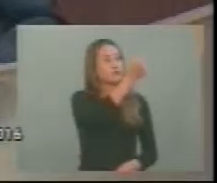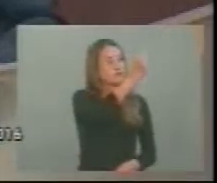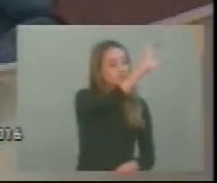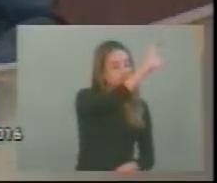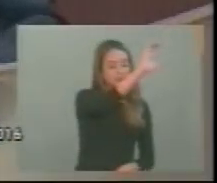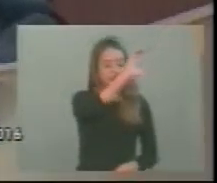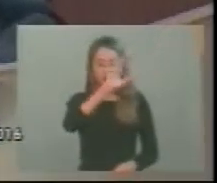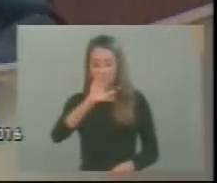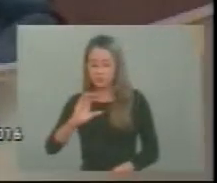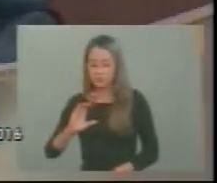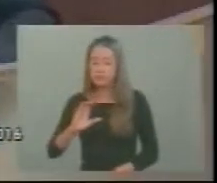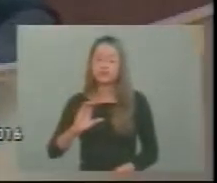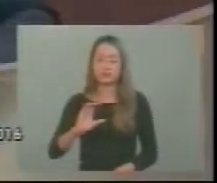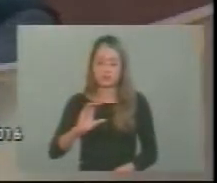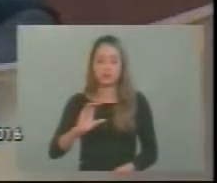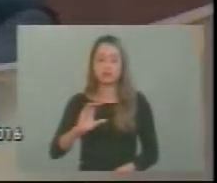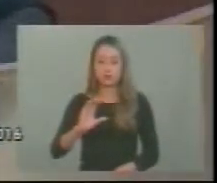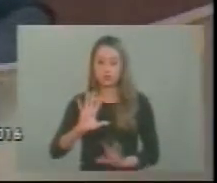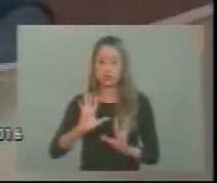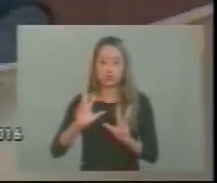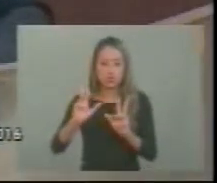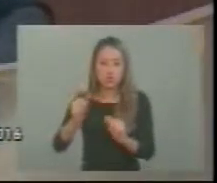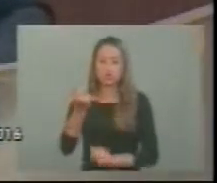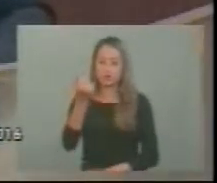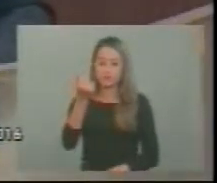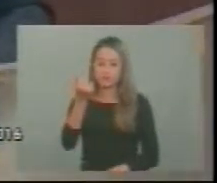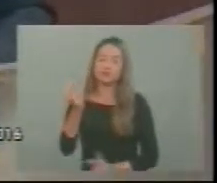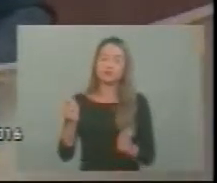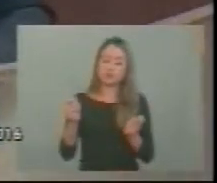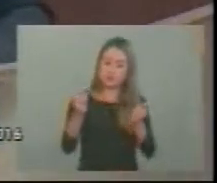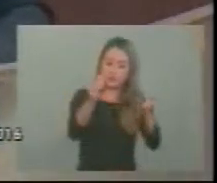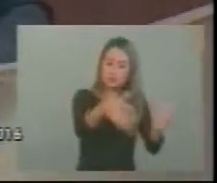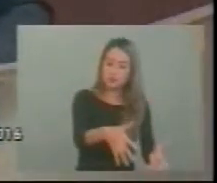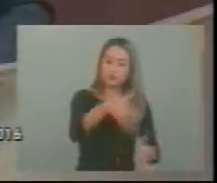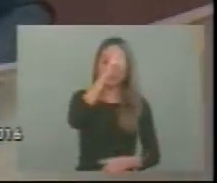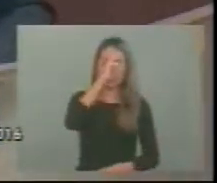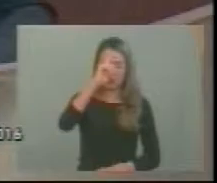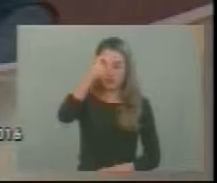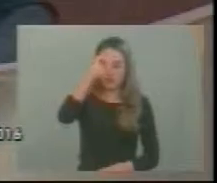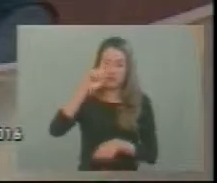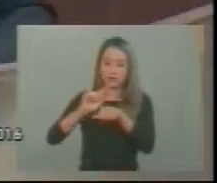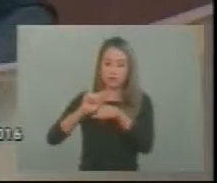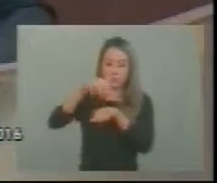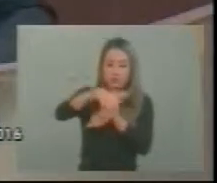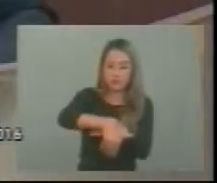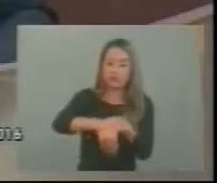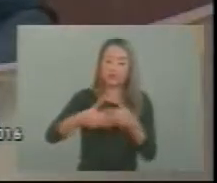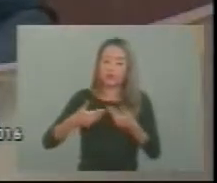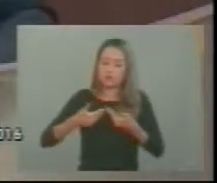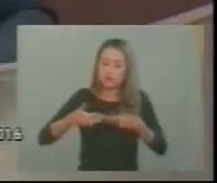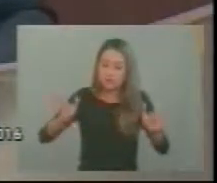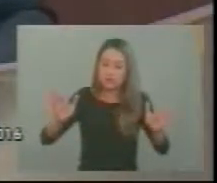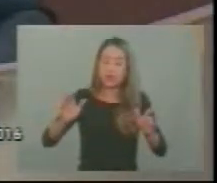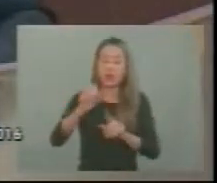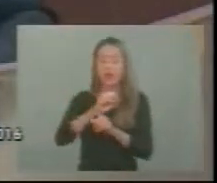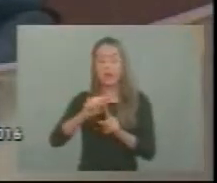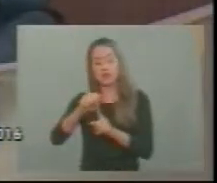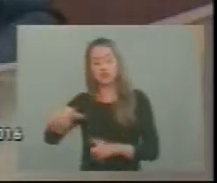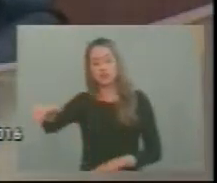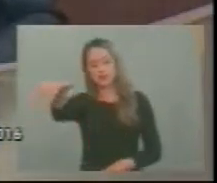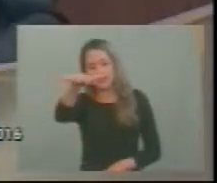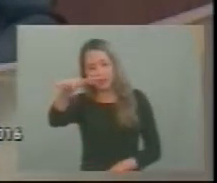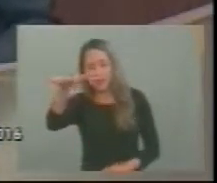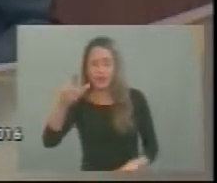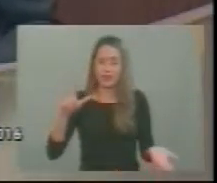estado. Segundo o parlamentar, o governador Camilo Santana justifica o não funcionamento do Hospital Regional do Sertão Central, em